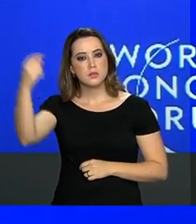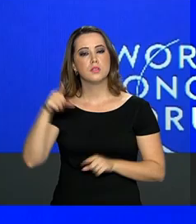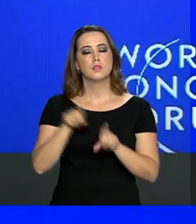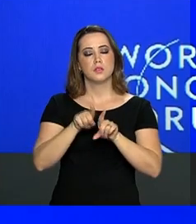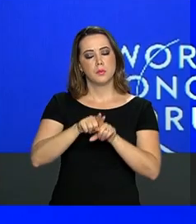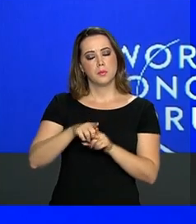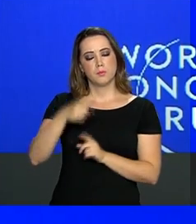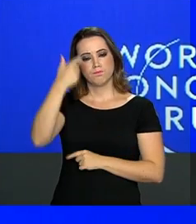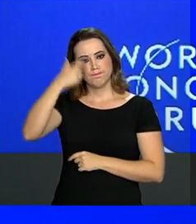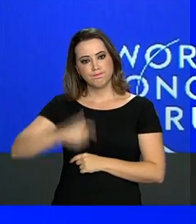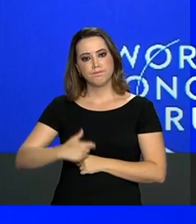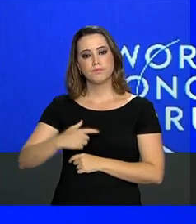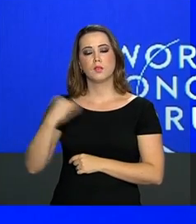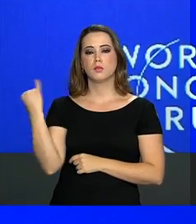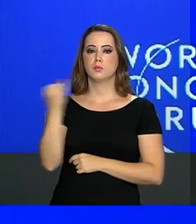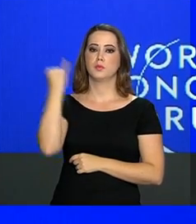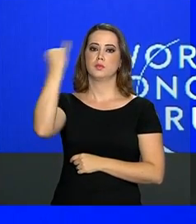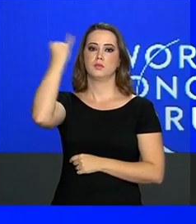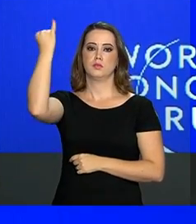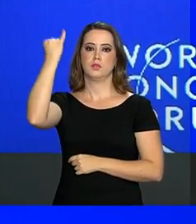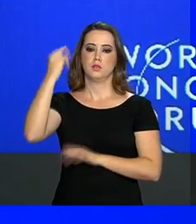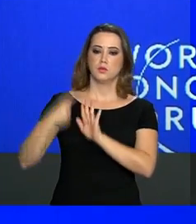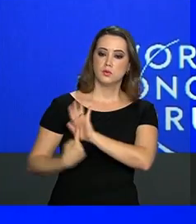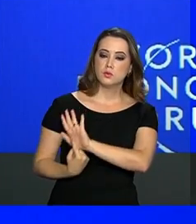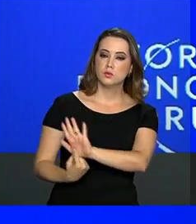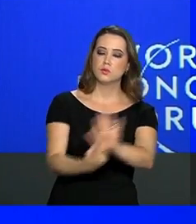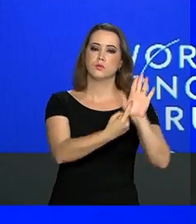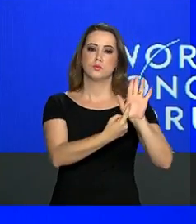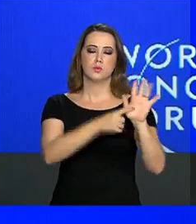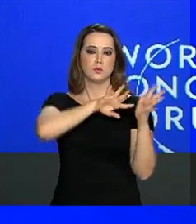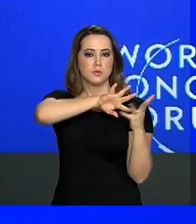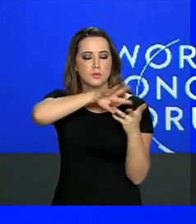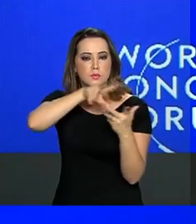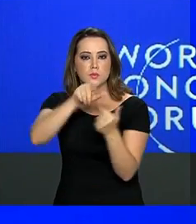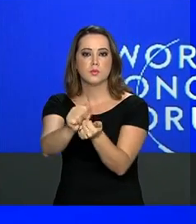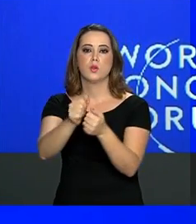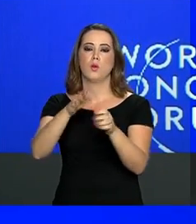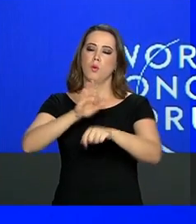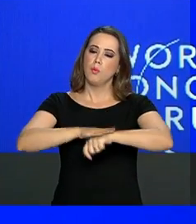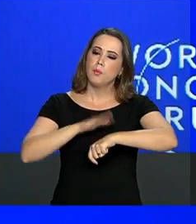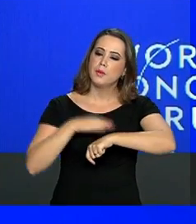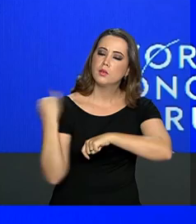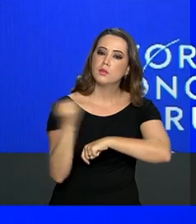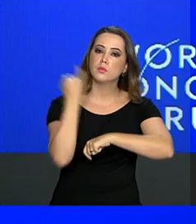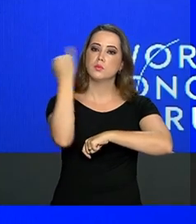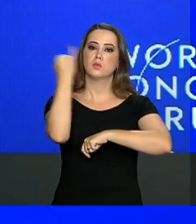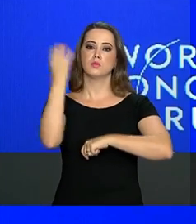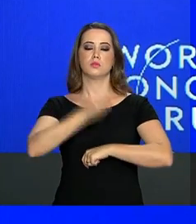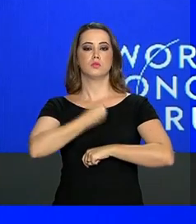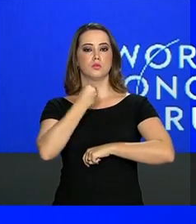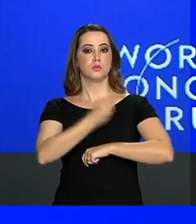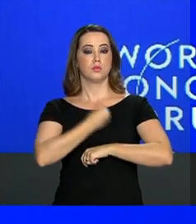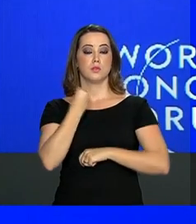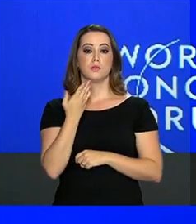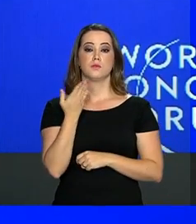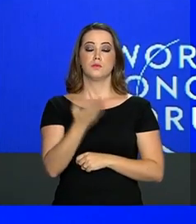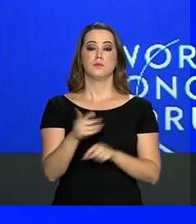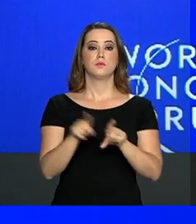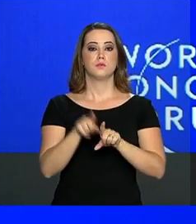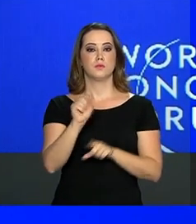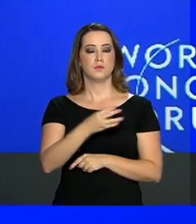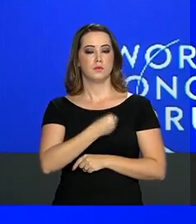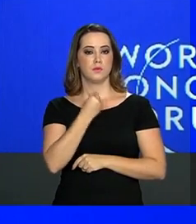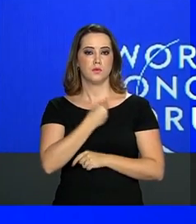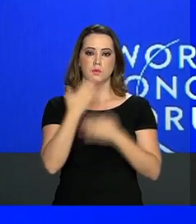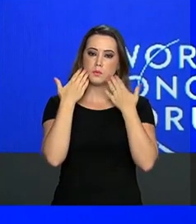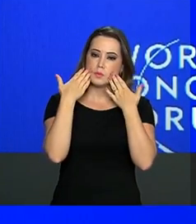mim uma grande oportunidade de mostrar para o mundo o momento único em que vivemos em meu país e para